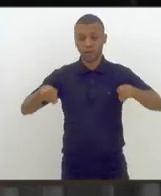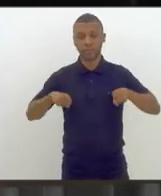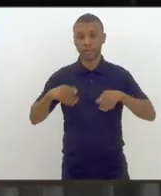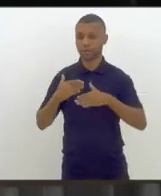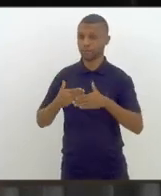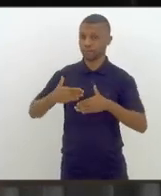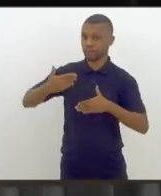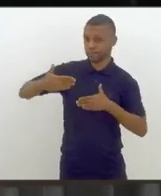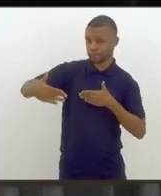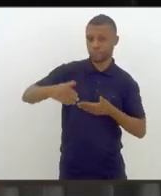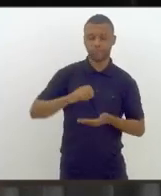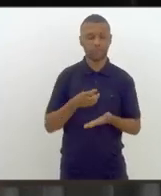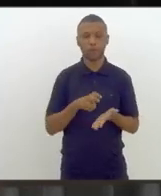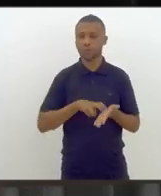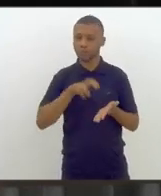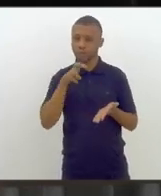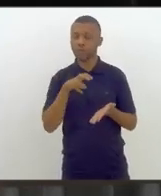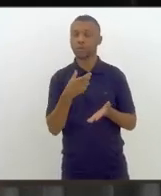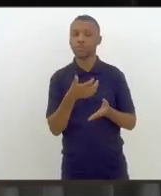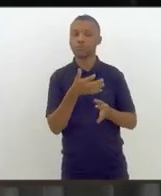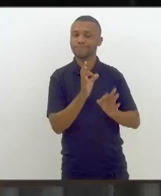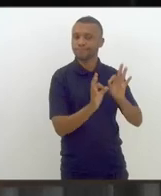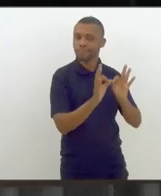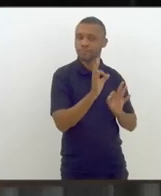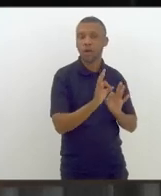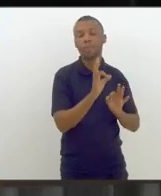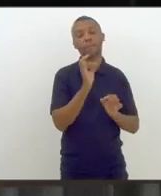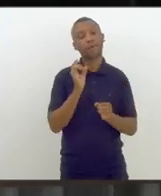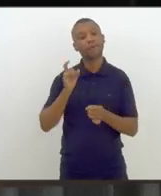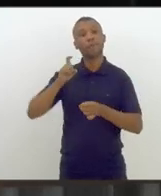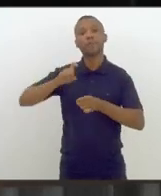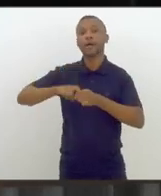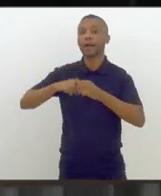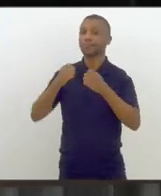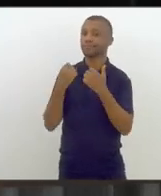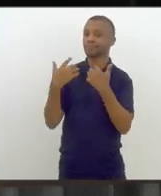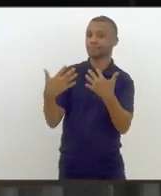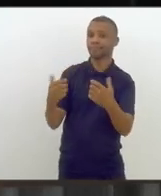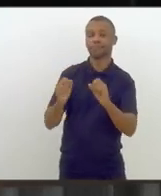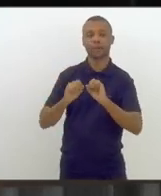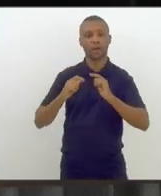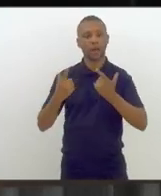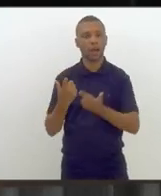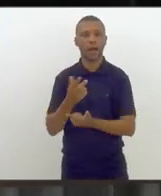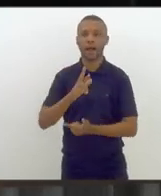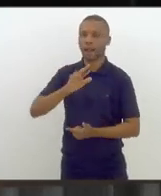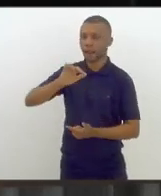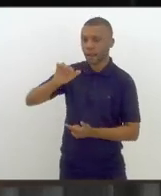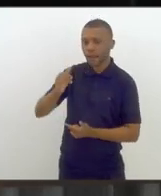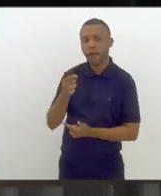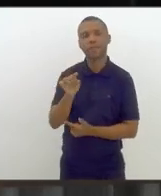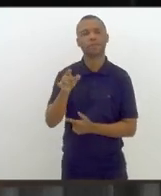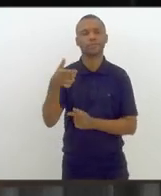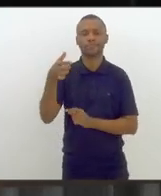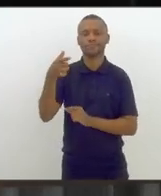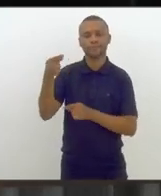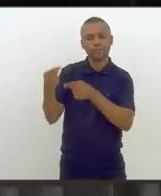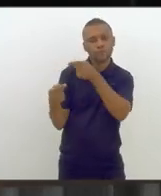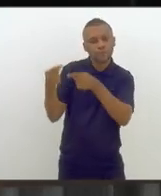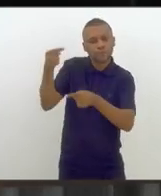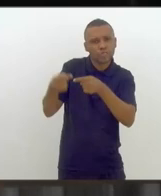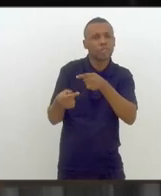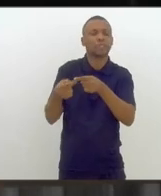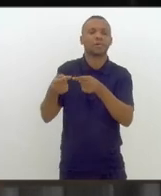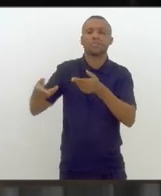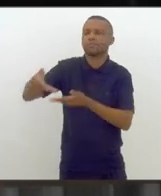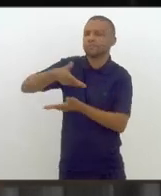manhã, quando me arrumava para voltar a essa casa, para participar, como sempre faço, ativamente das discussões em plenário,